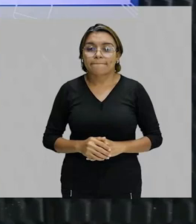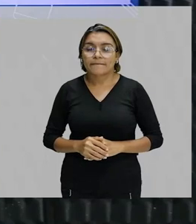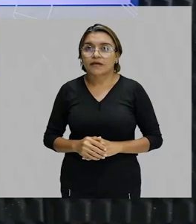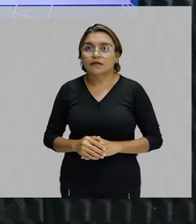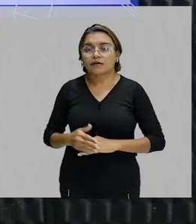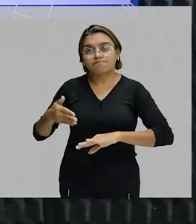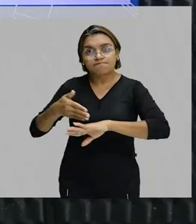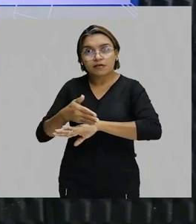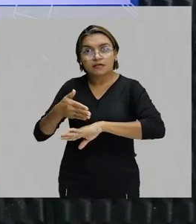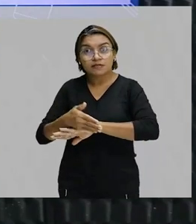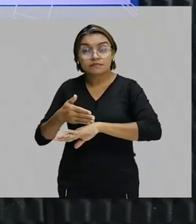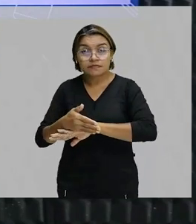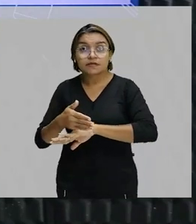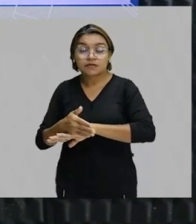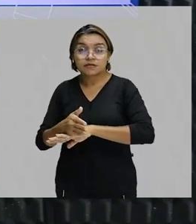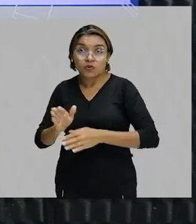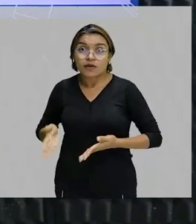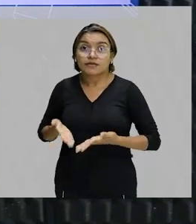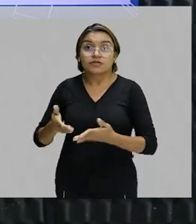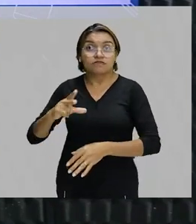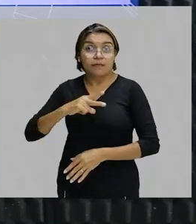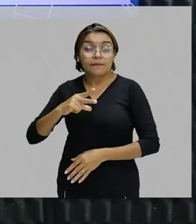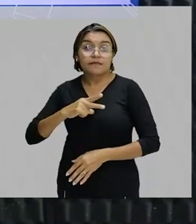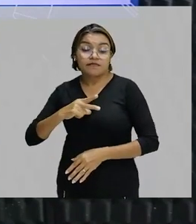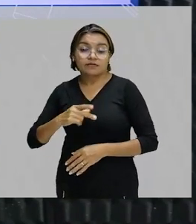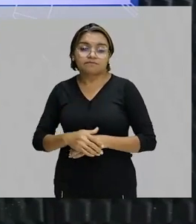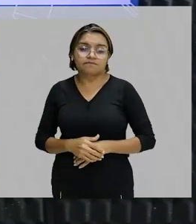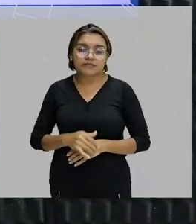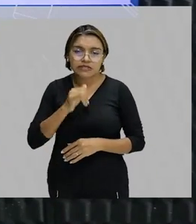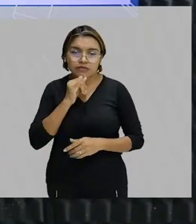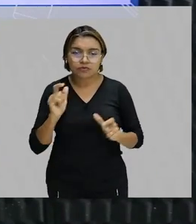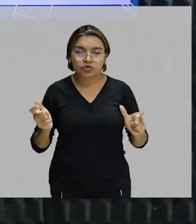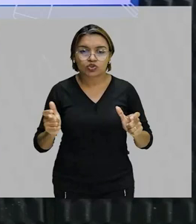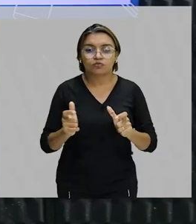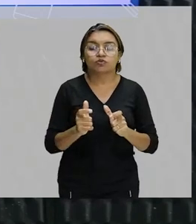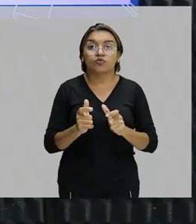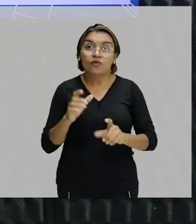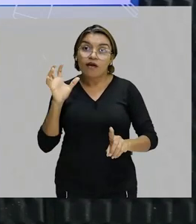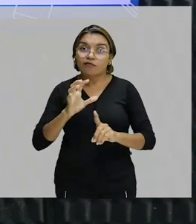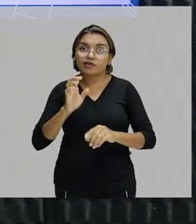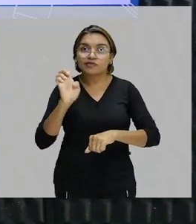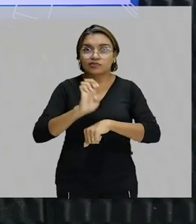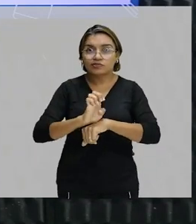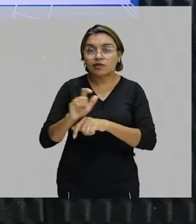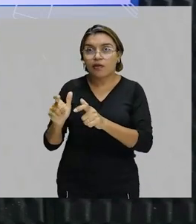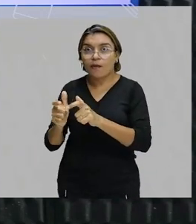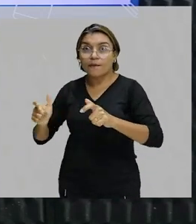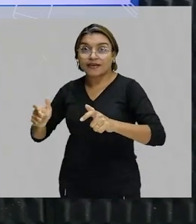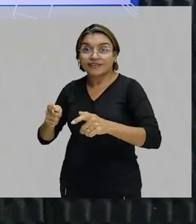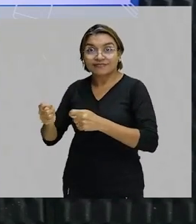privada nas relações econômicas então a ideia era a seguinte diminui a influência do Estado aumenta a influência do